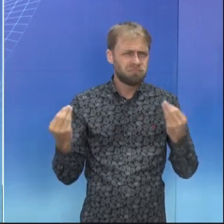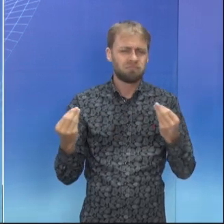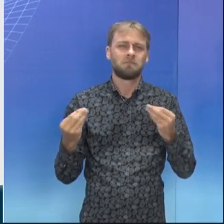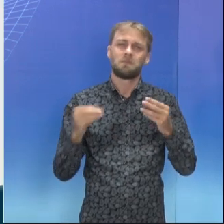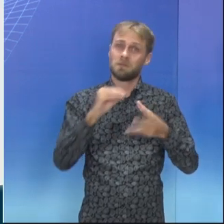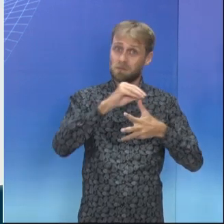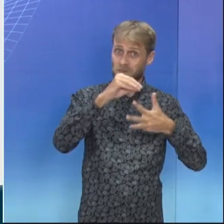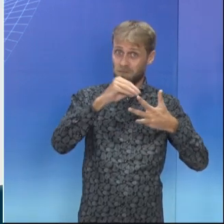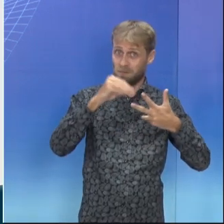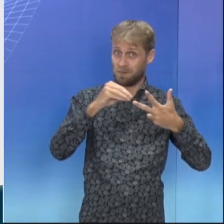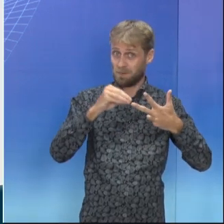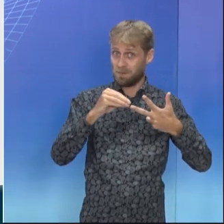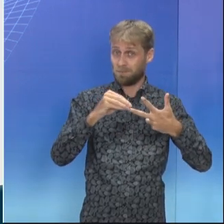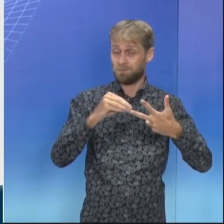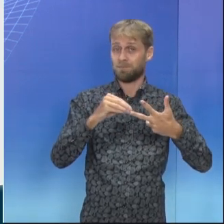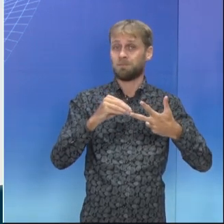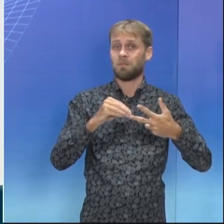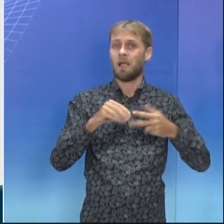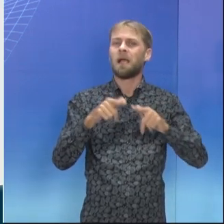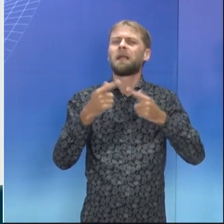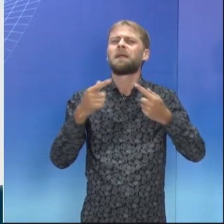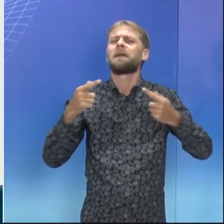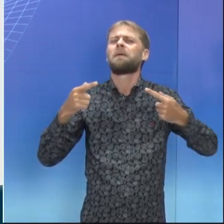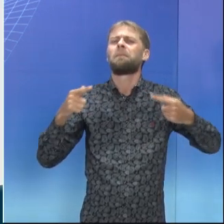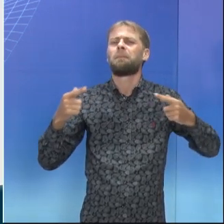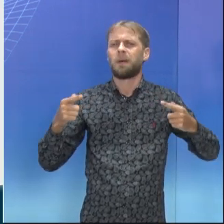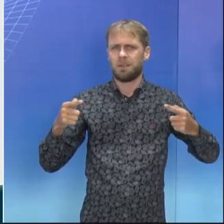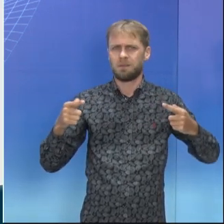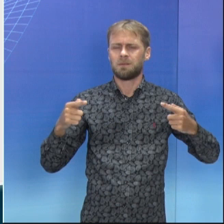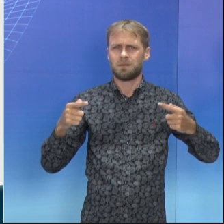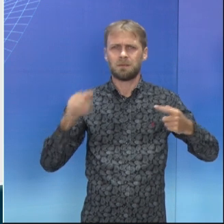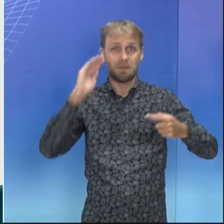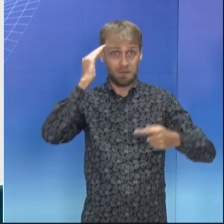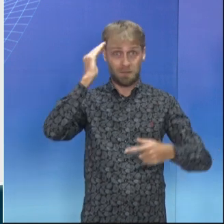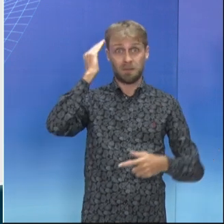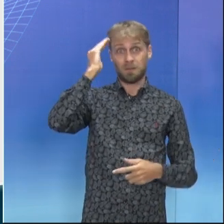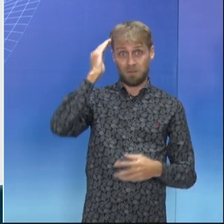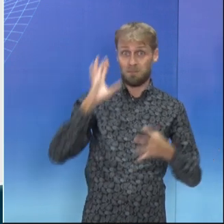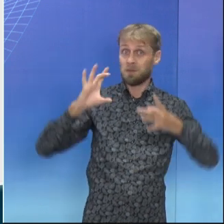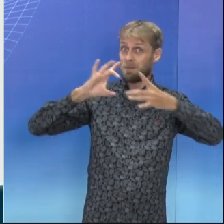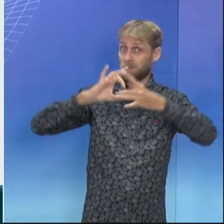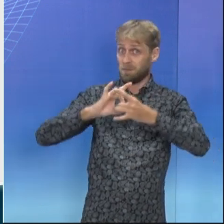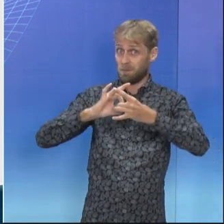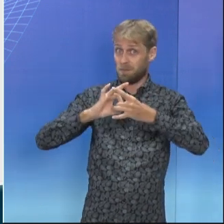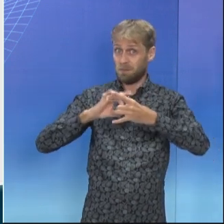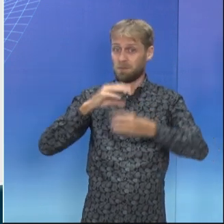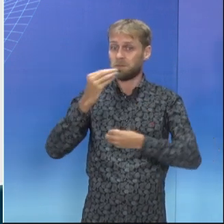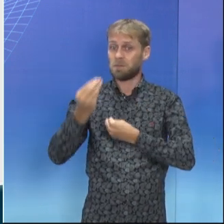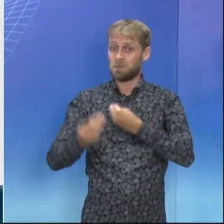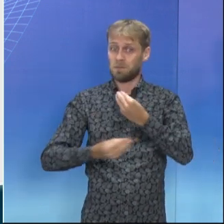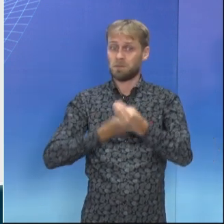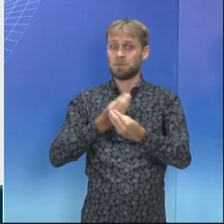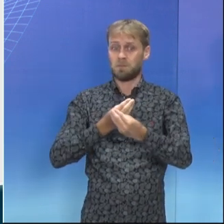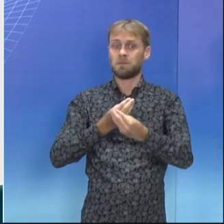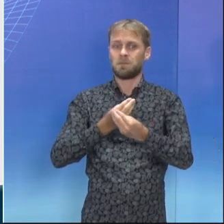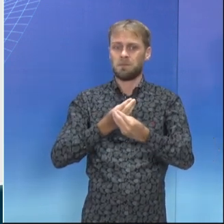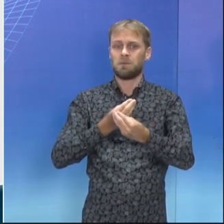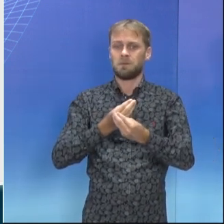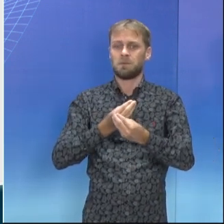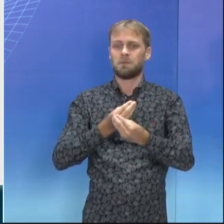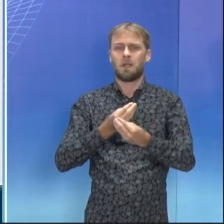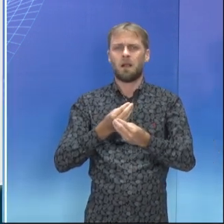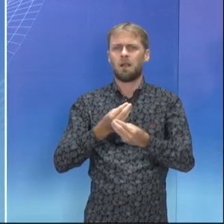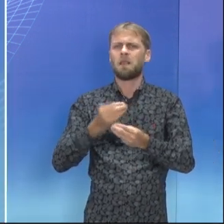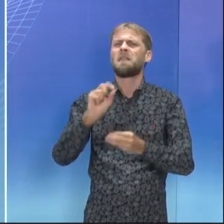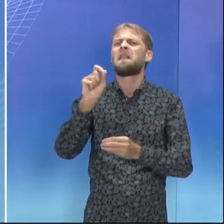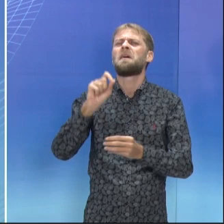do Enem é a gramática, mas a gramática no contexto de compreensão. Como é que se dá isso? Bem, vai se utilizar, não vai se